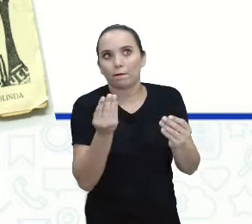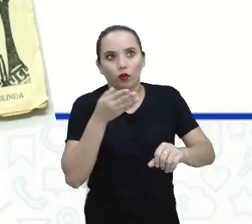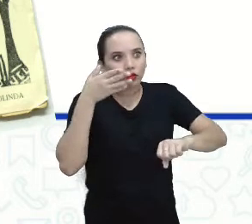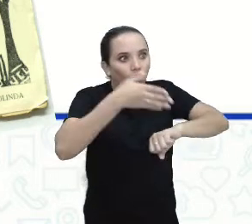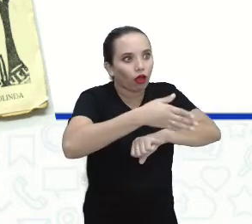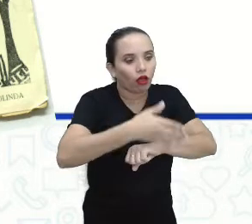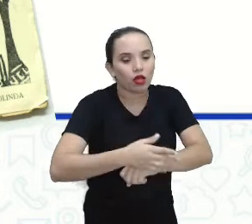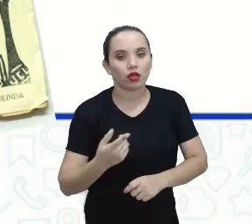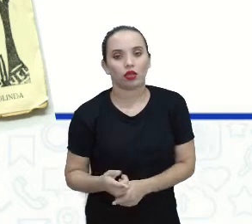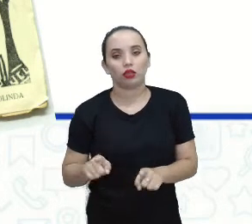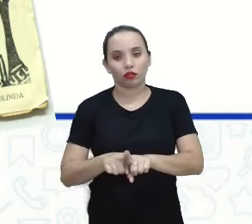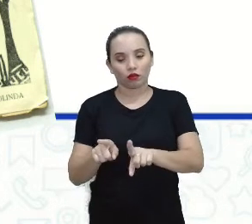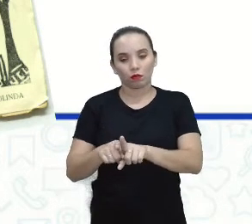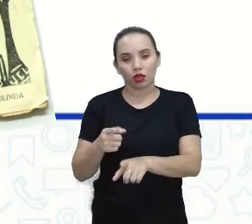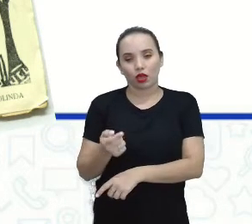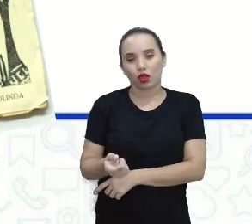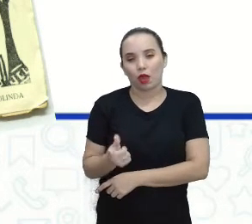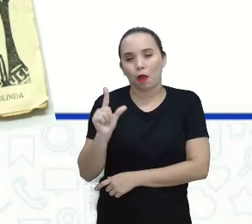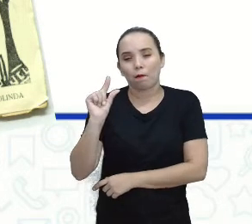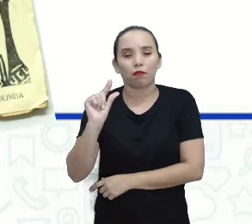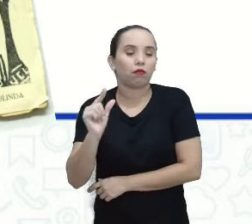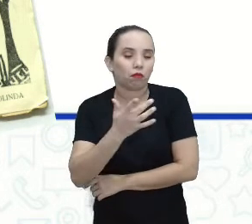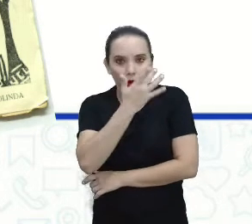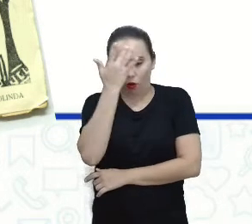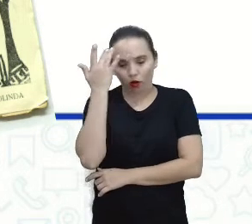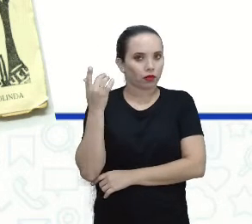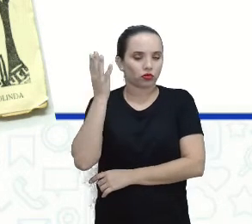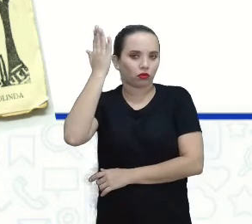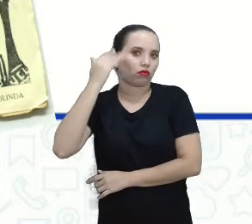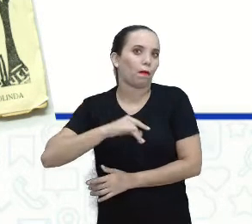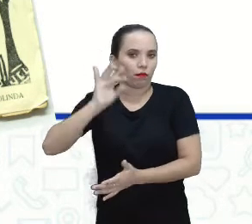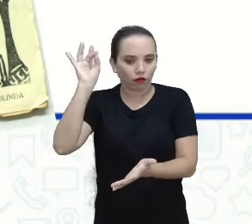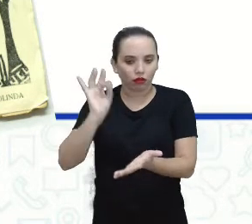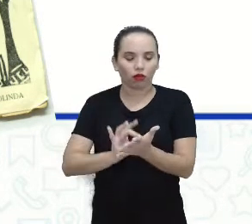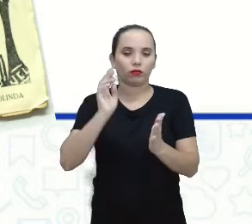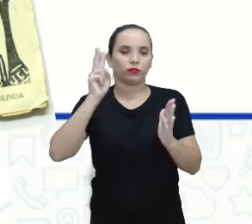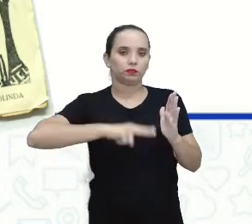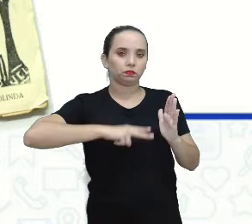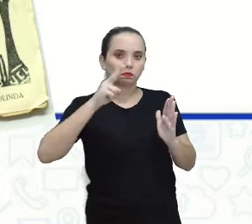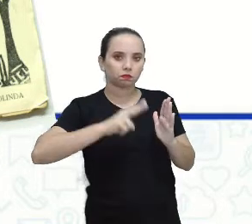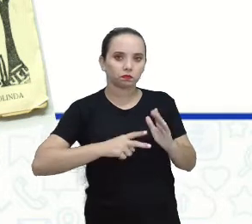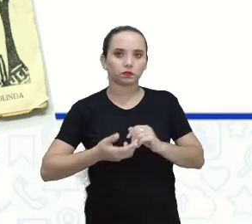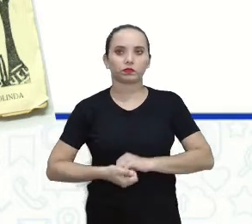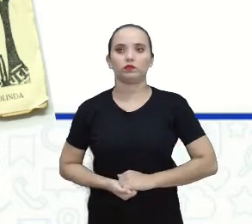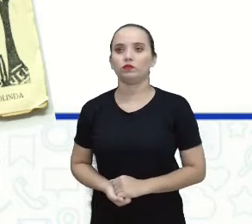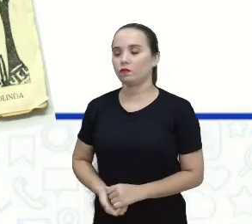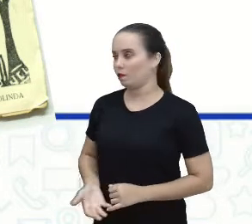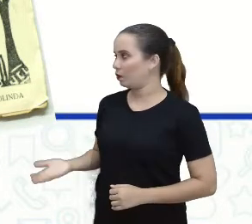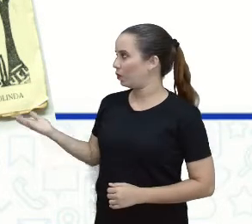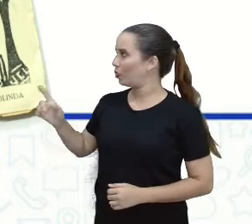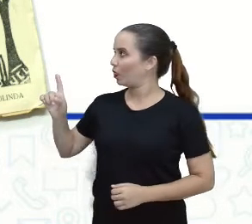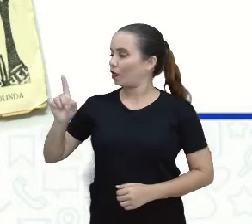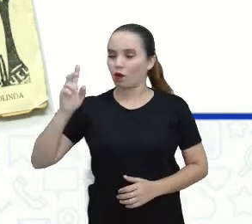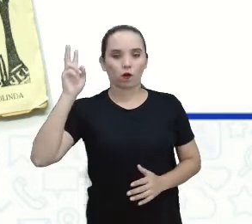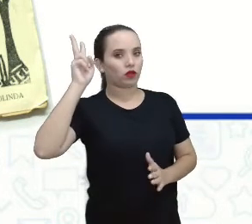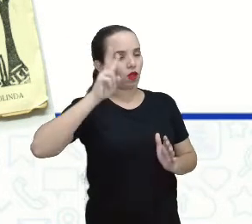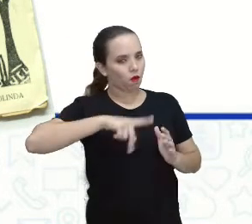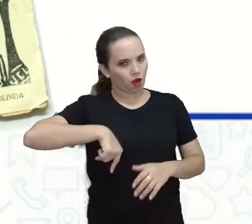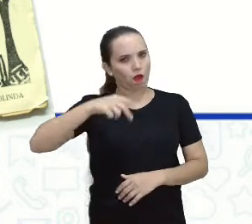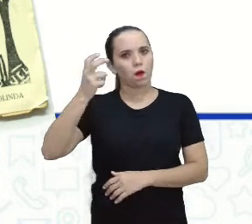pessoas sabiam ler. A gente não pode perder isso de vista. Essa cultura do cordel, ela também tem muito